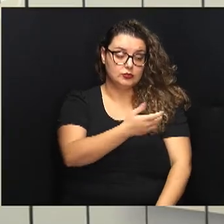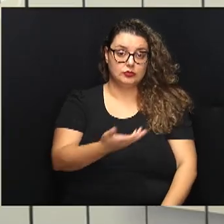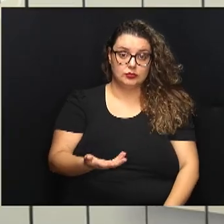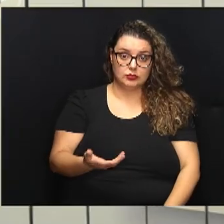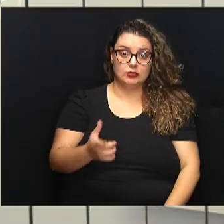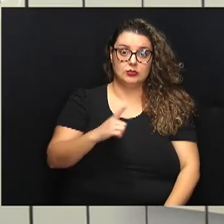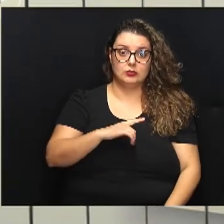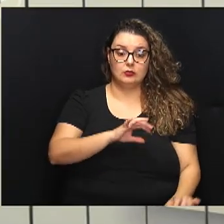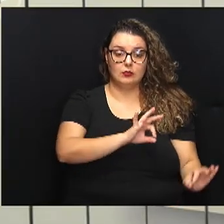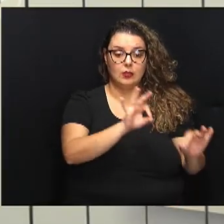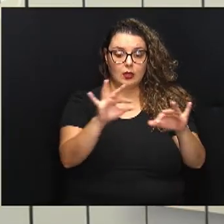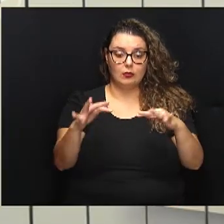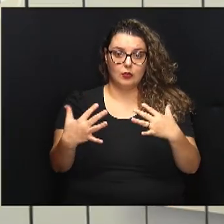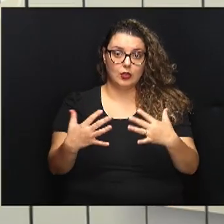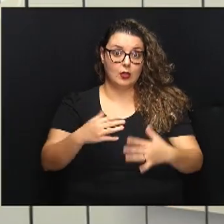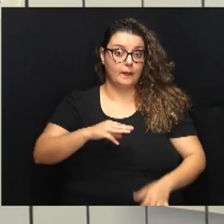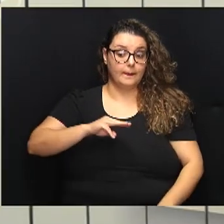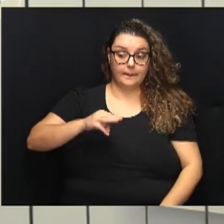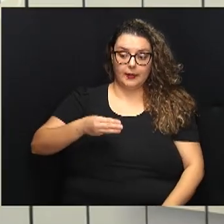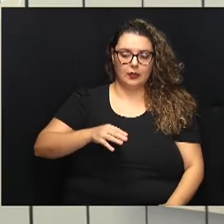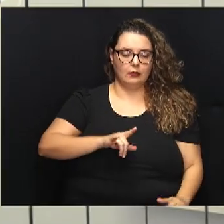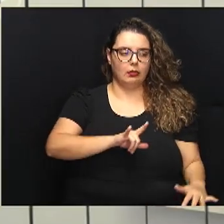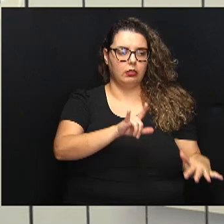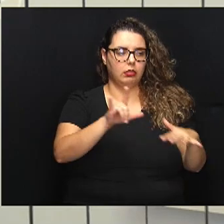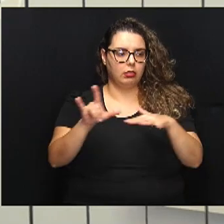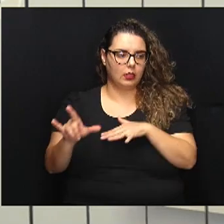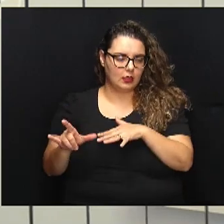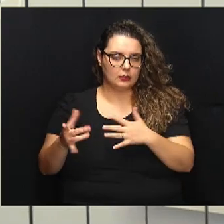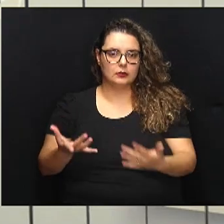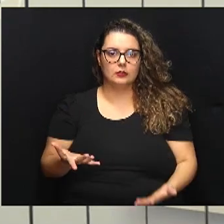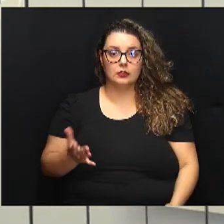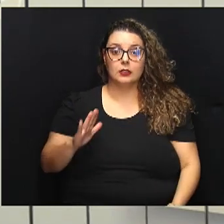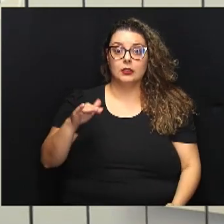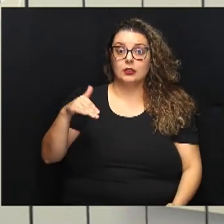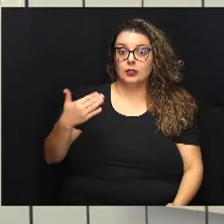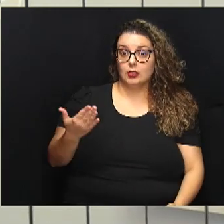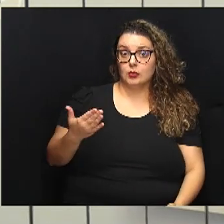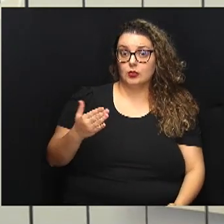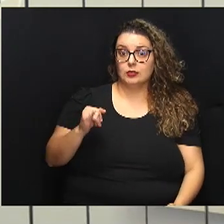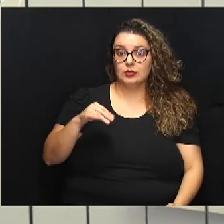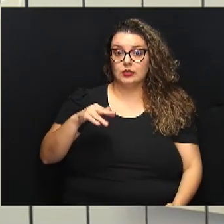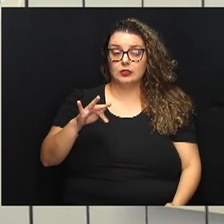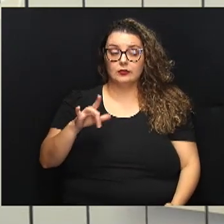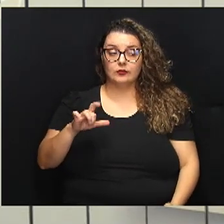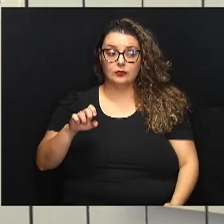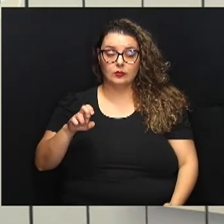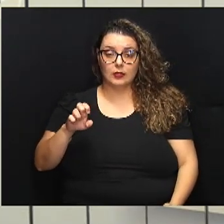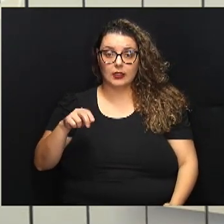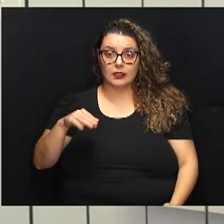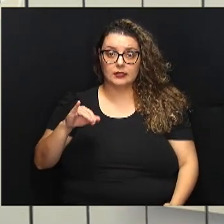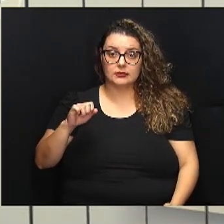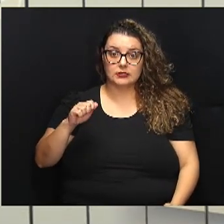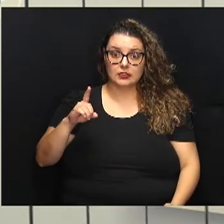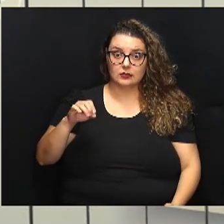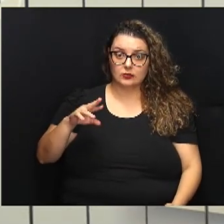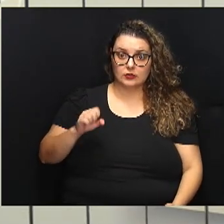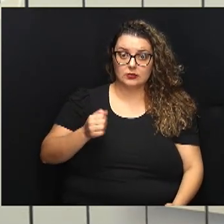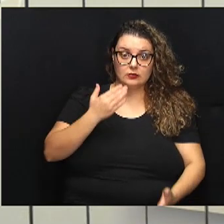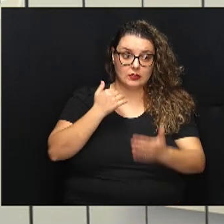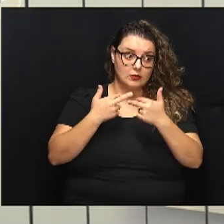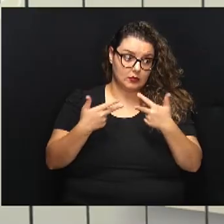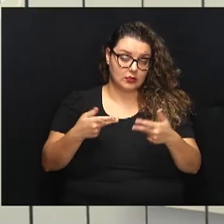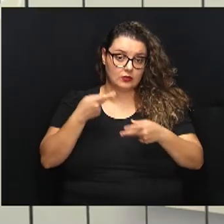audiência massiva, milhões de seguidores. E quando esses influenciadores falam sobre comida, ou até